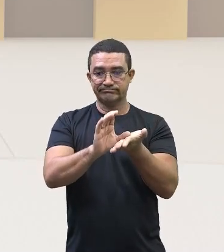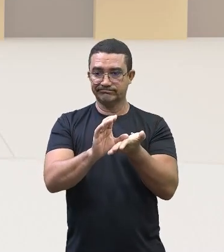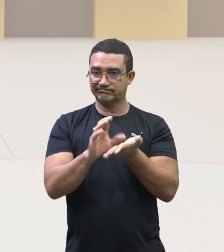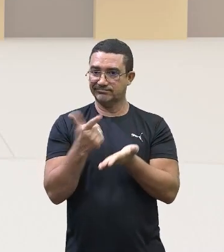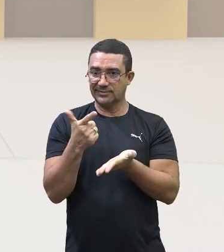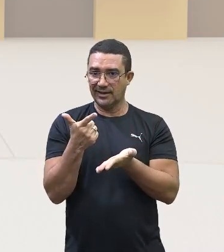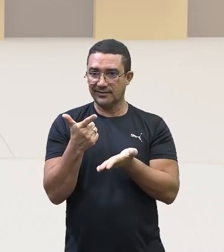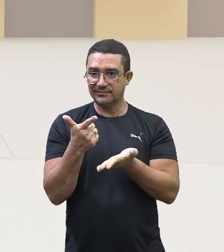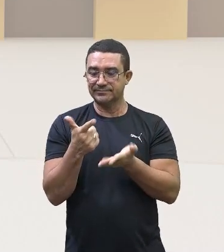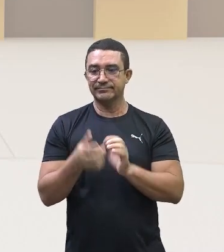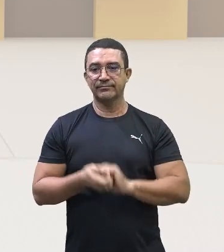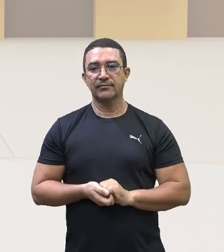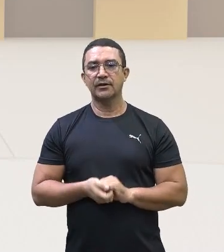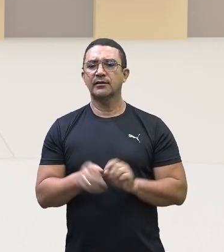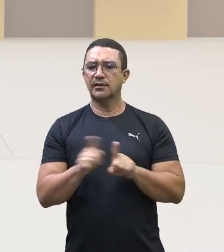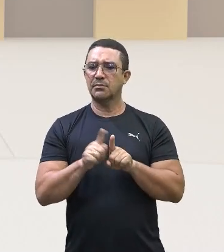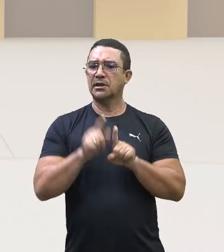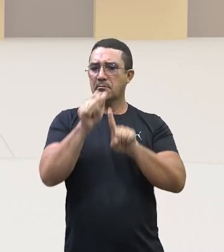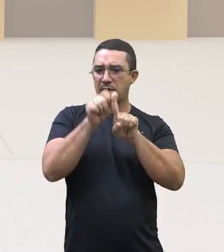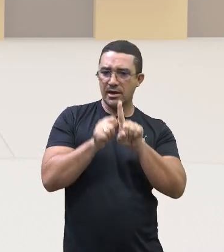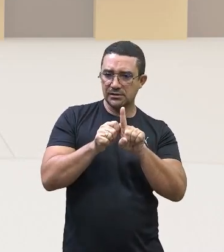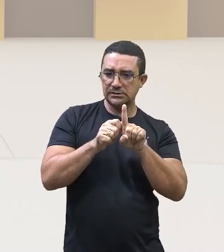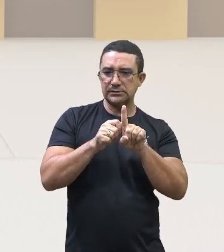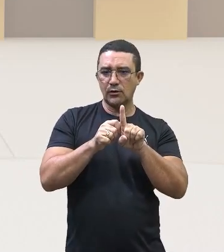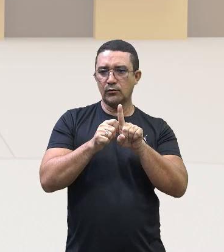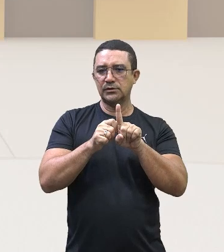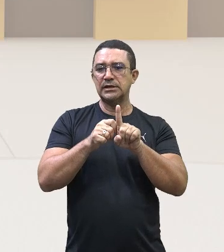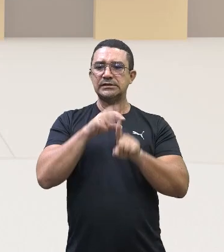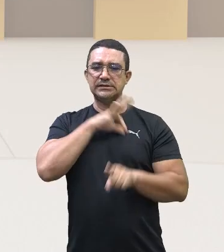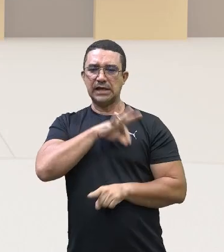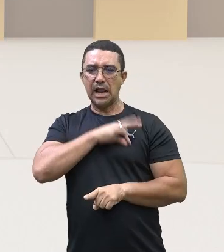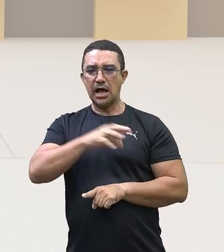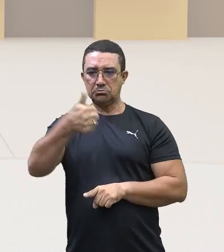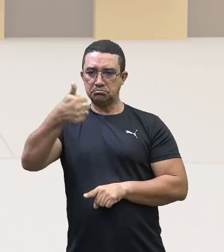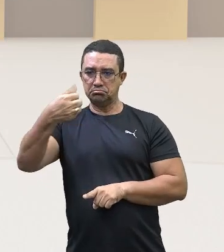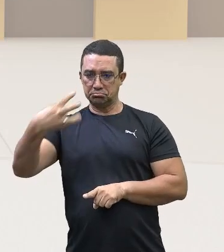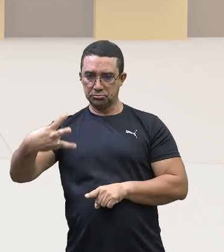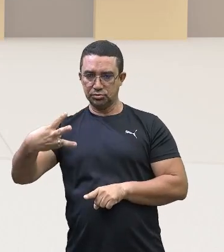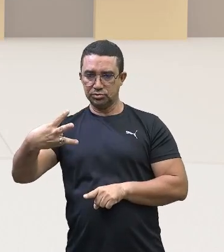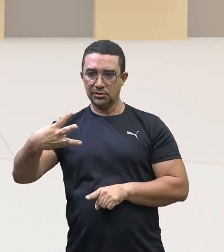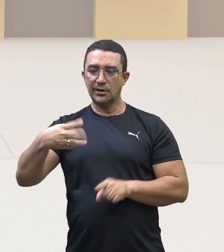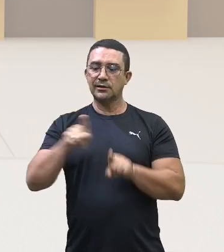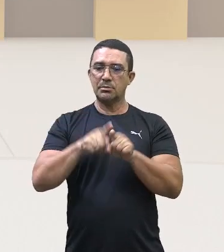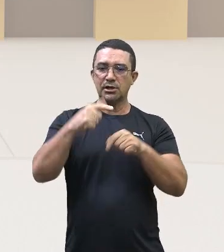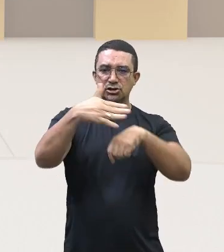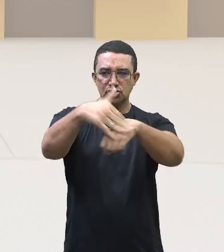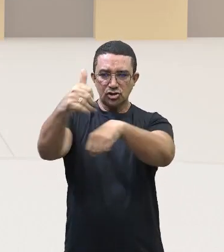né, 13º, todos esses gastos com seus funcionários, às vezes contratar